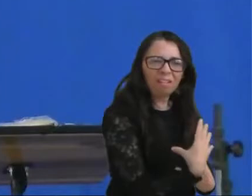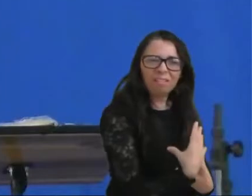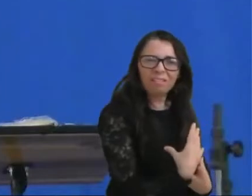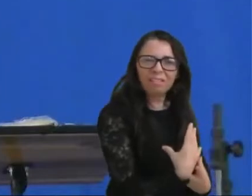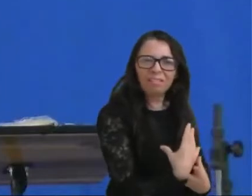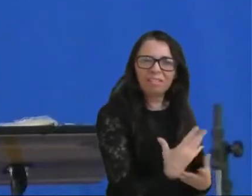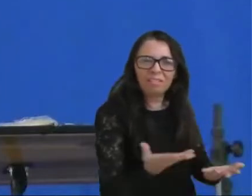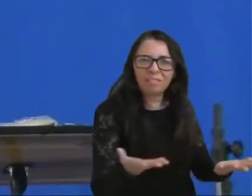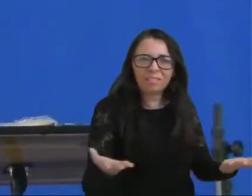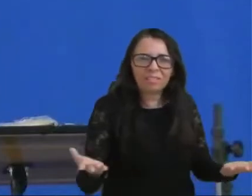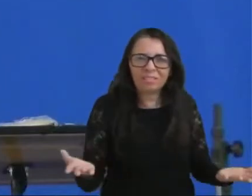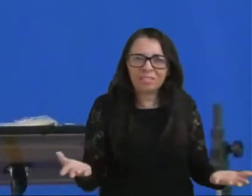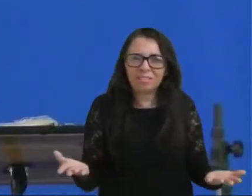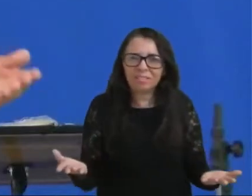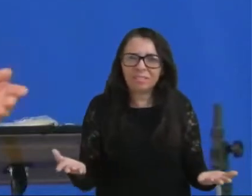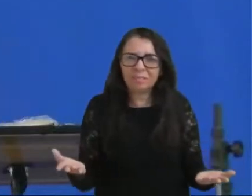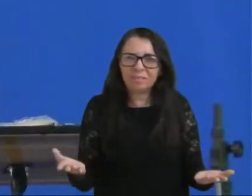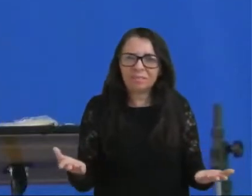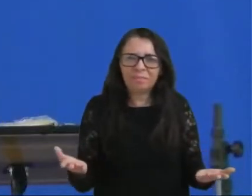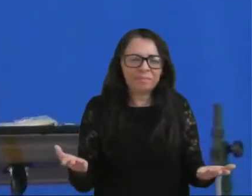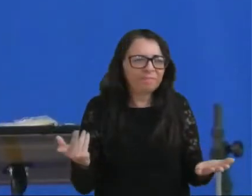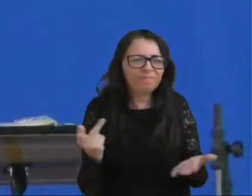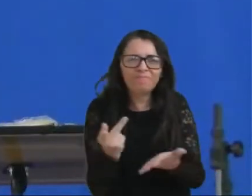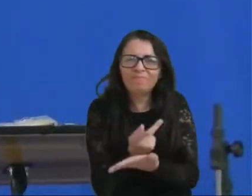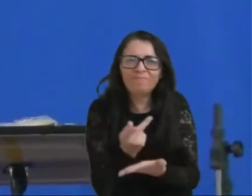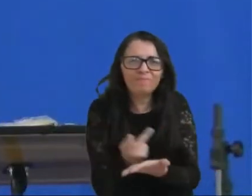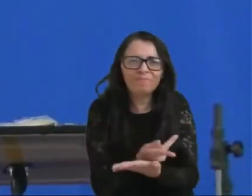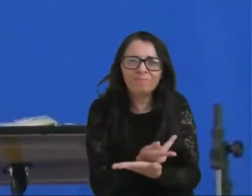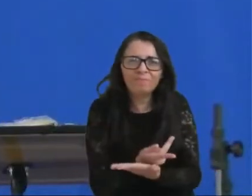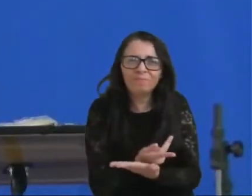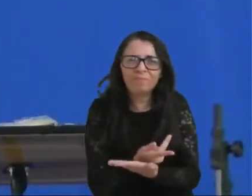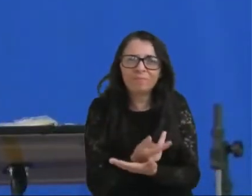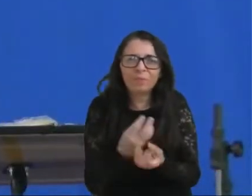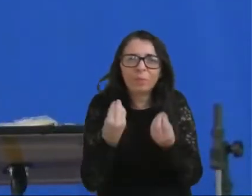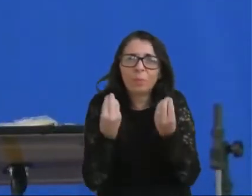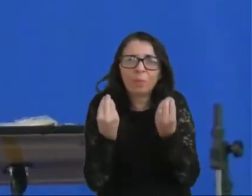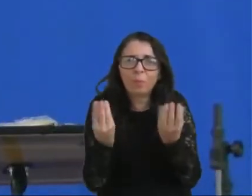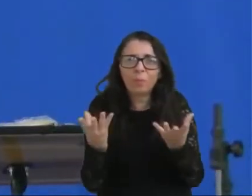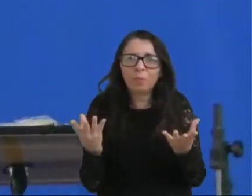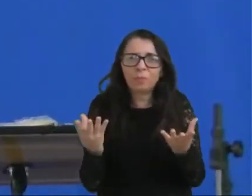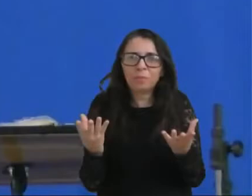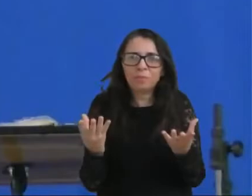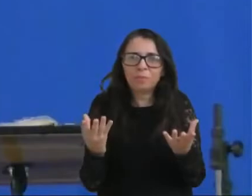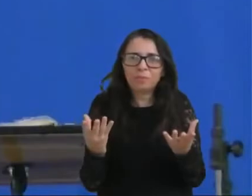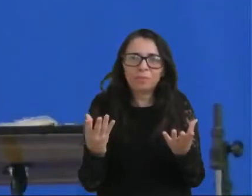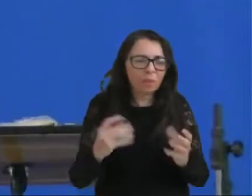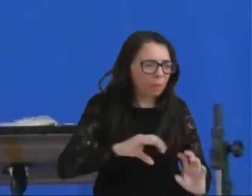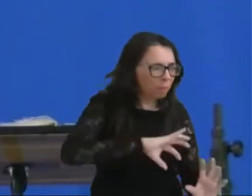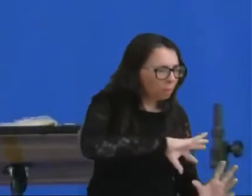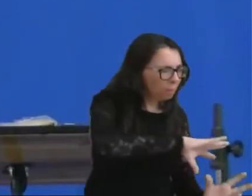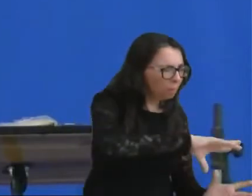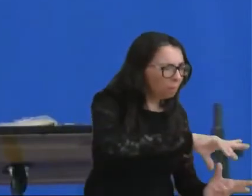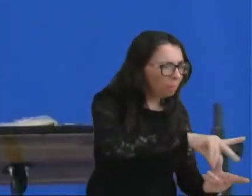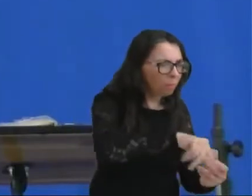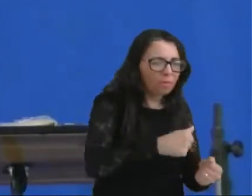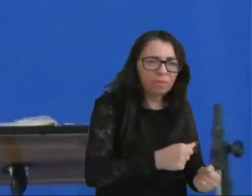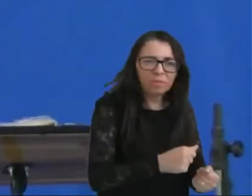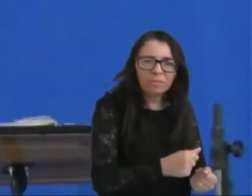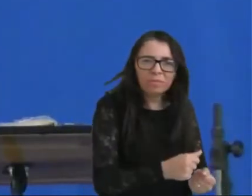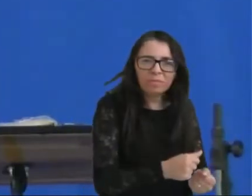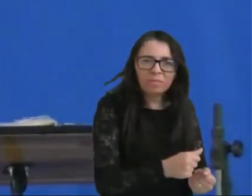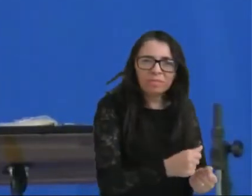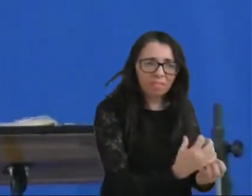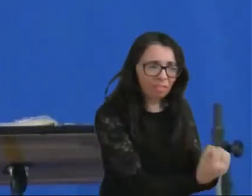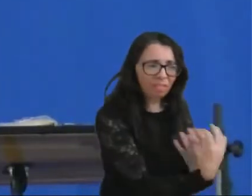o melhor é viver bem na igreja e viver bem no mundo. Vamos curtir os dois lados. Vamos curtir tudo aquilo que o mundo